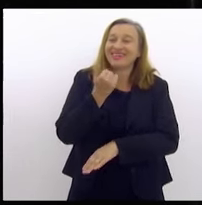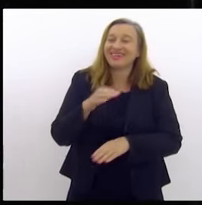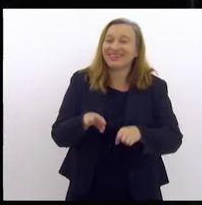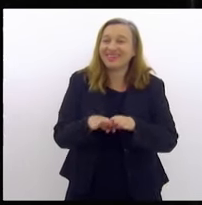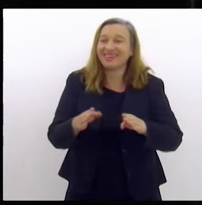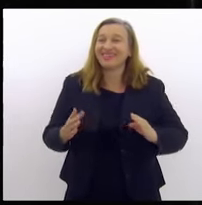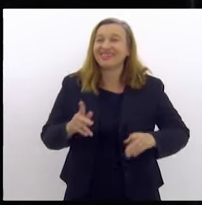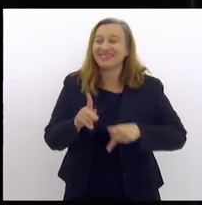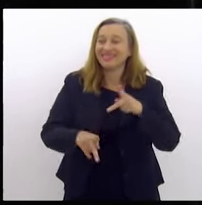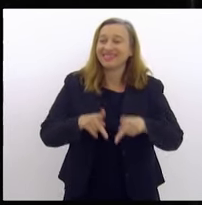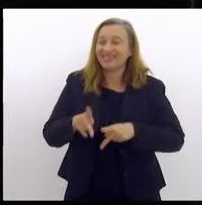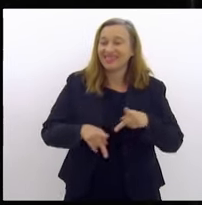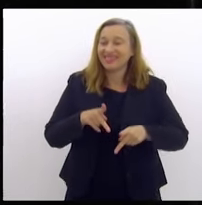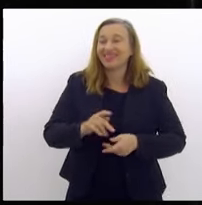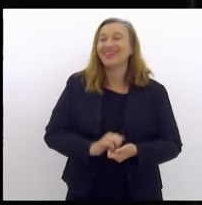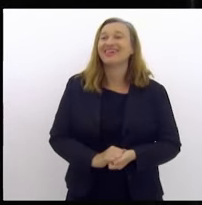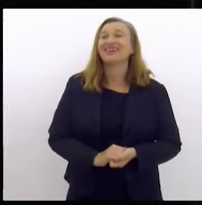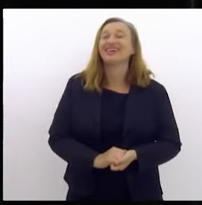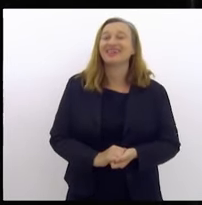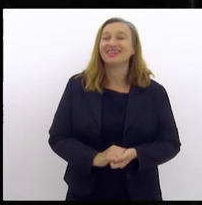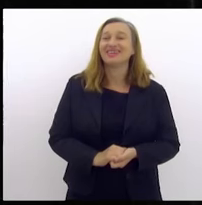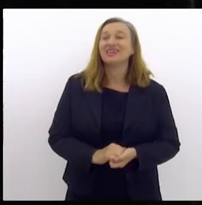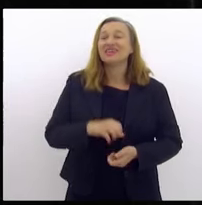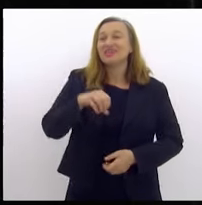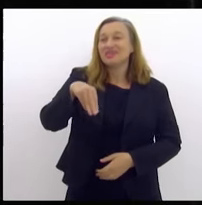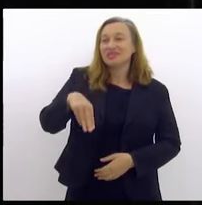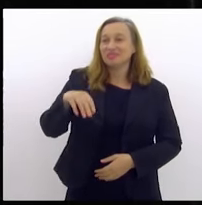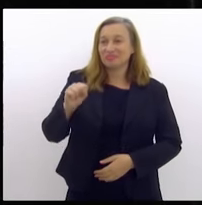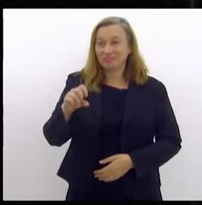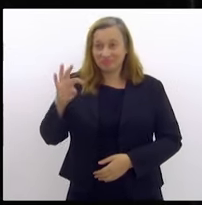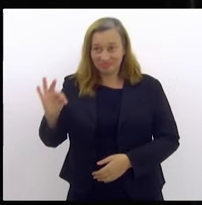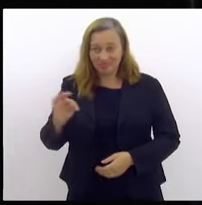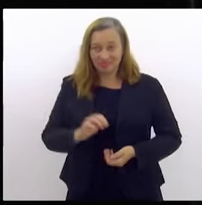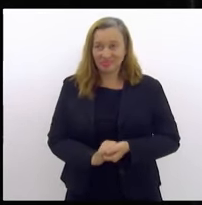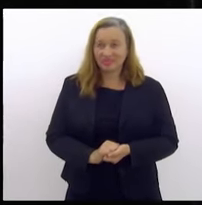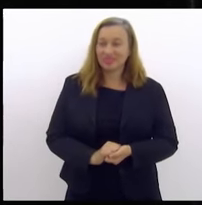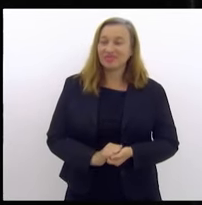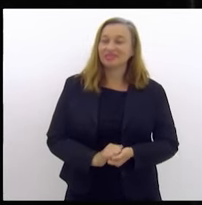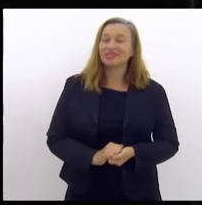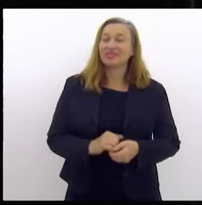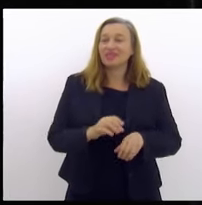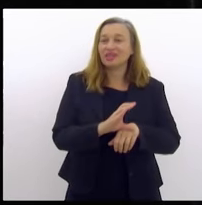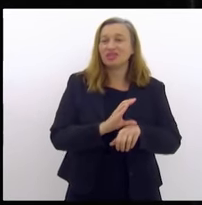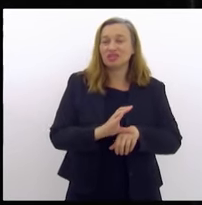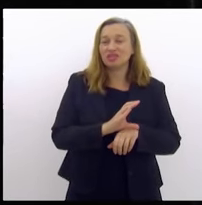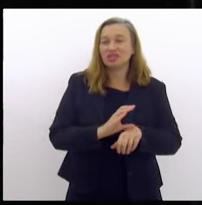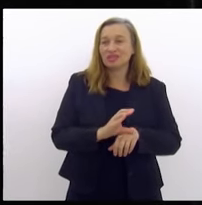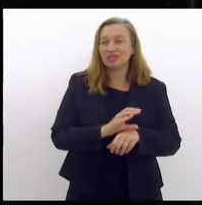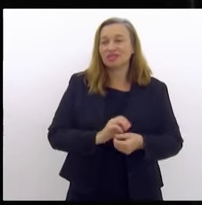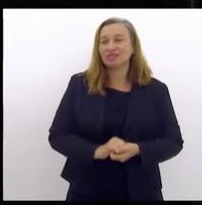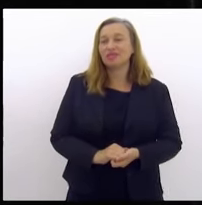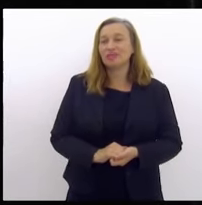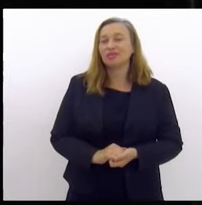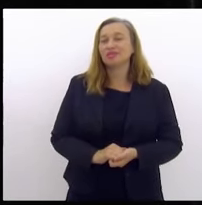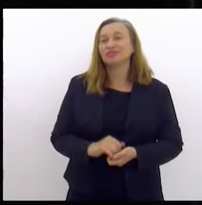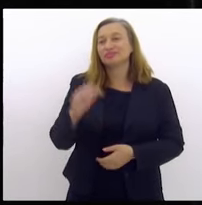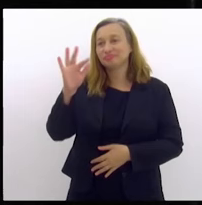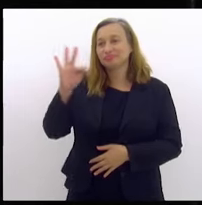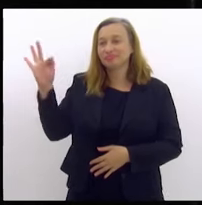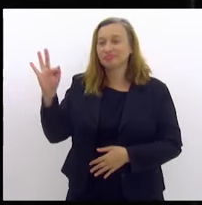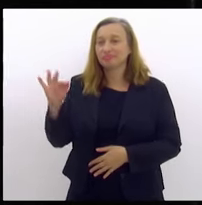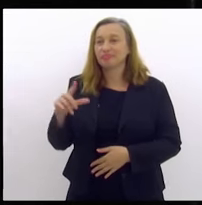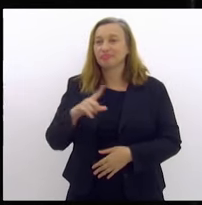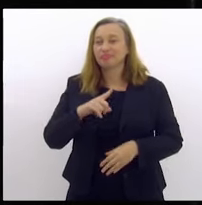nosso povo. E o MST, a partir da Constituição Federal, ocupa as